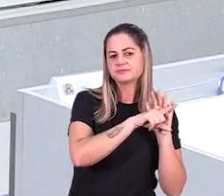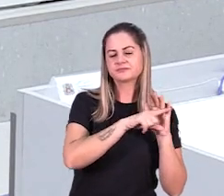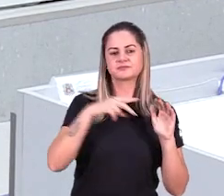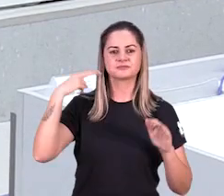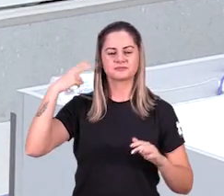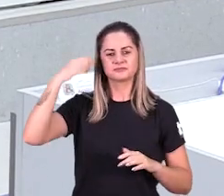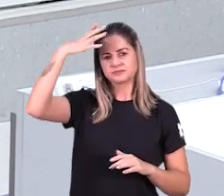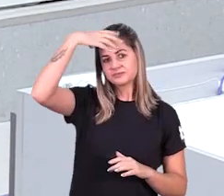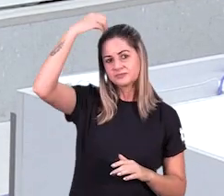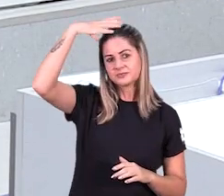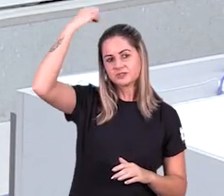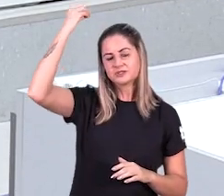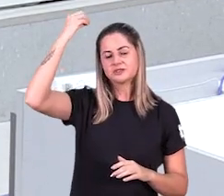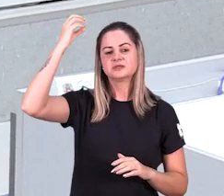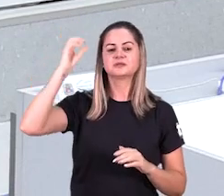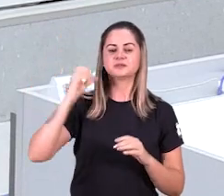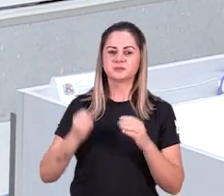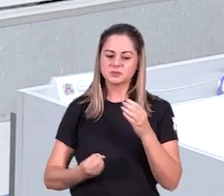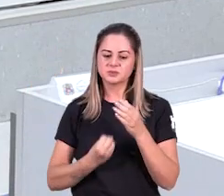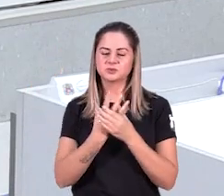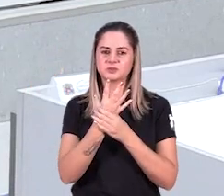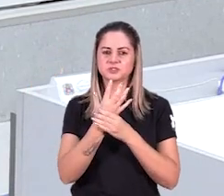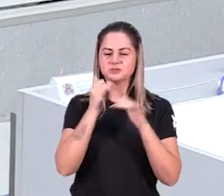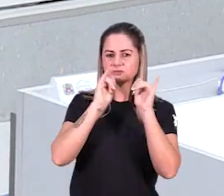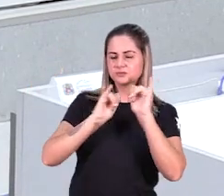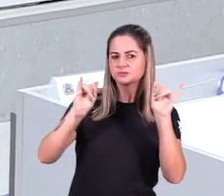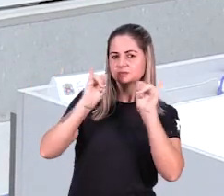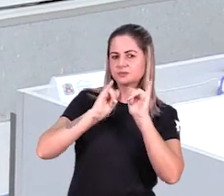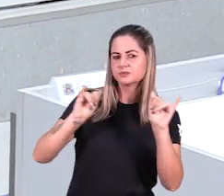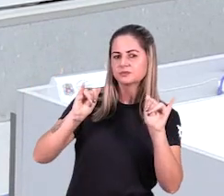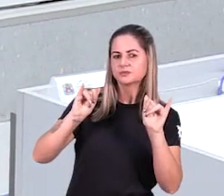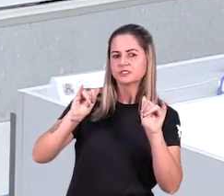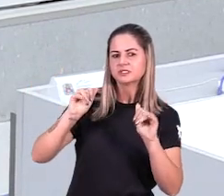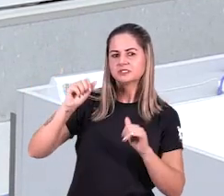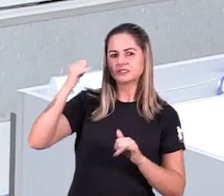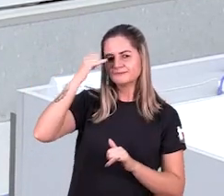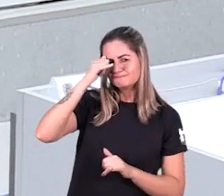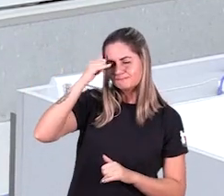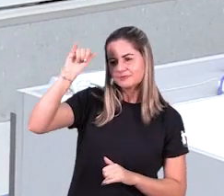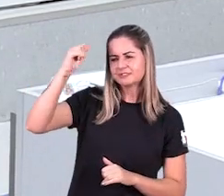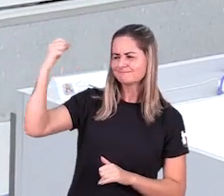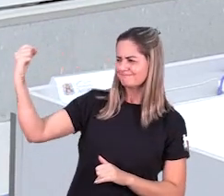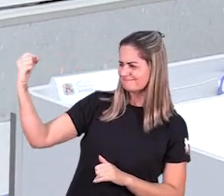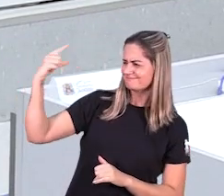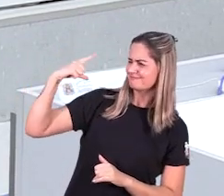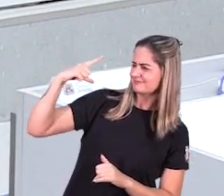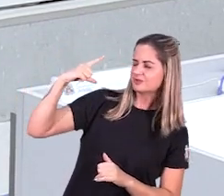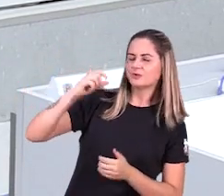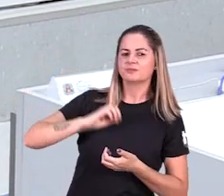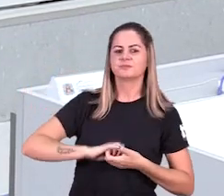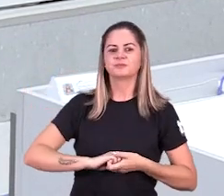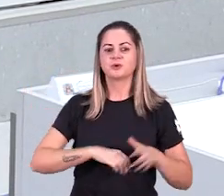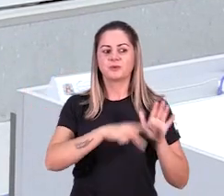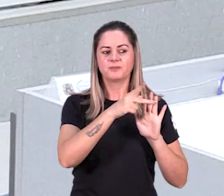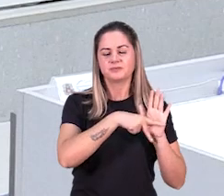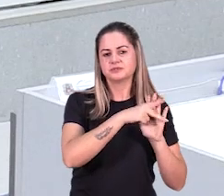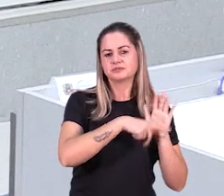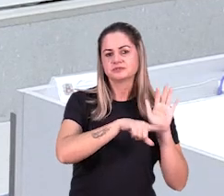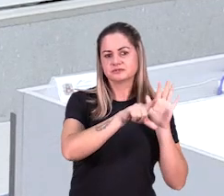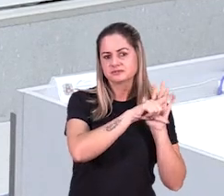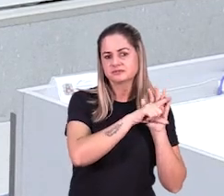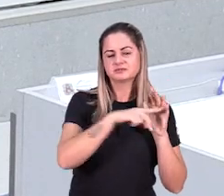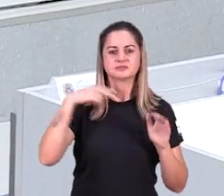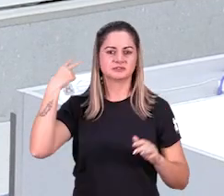vereador Roberto Conde, que institui a campanha de prevenção da exposição indevida ao sol. E o projeto de lei